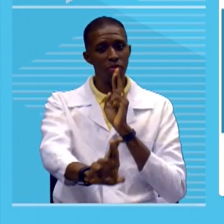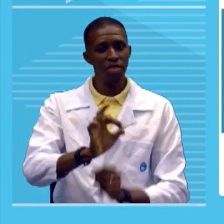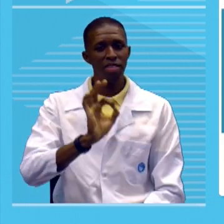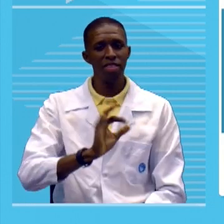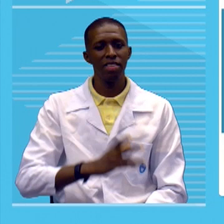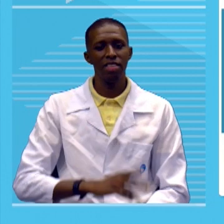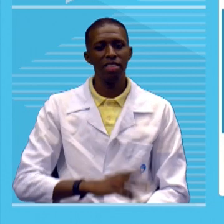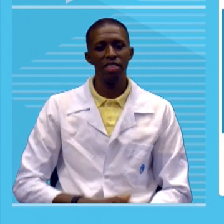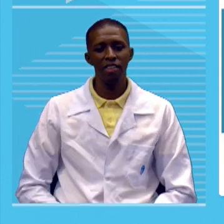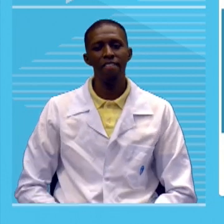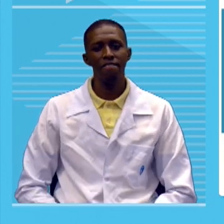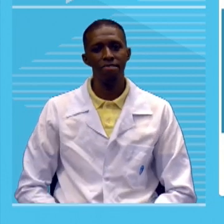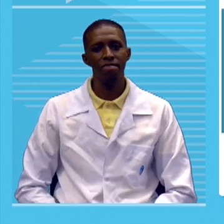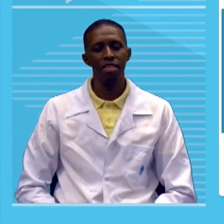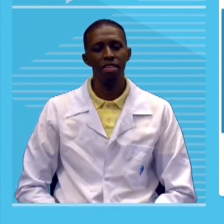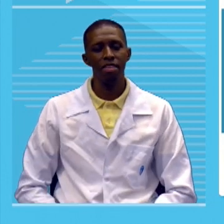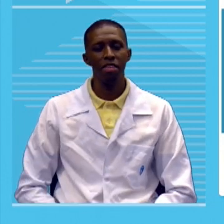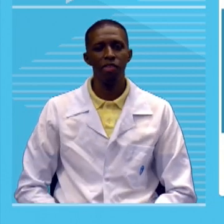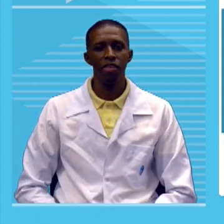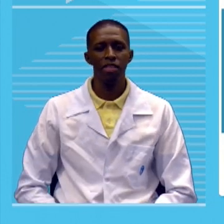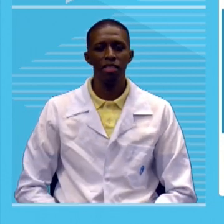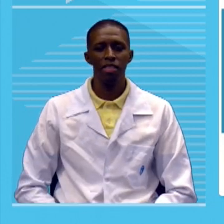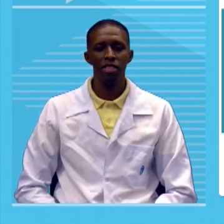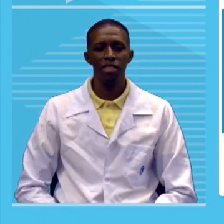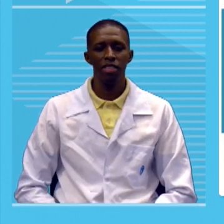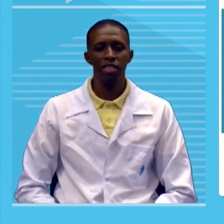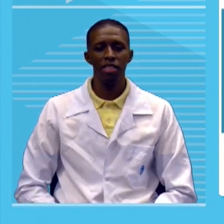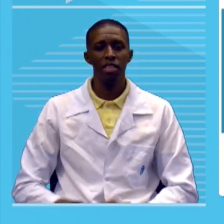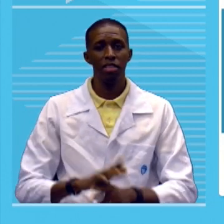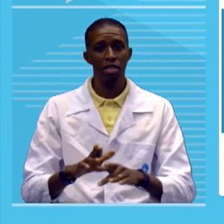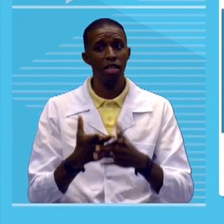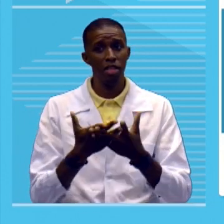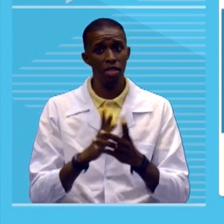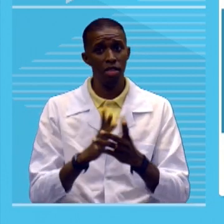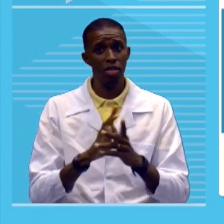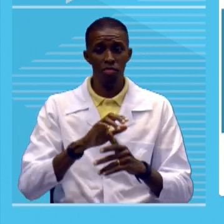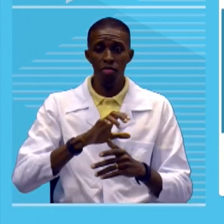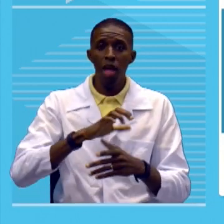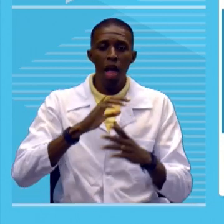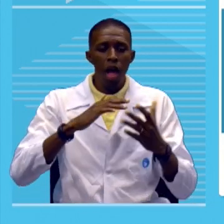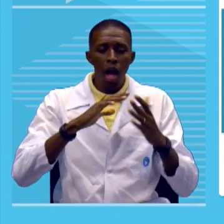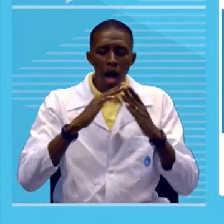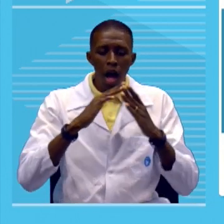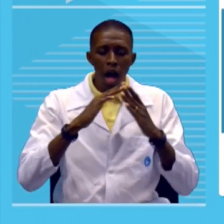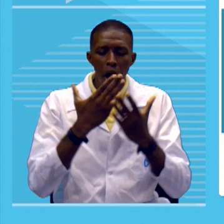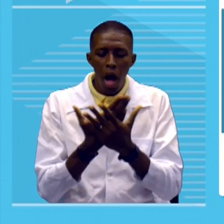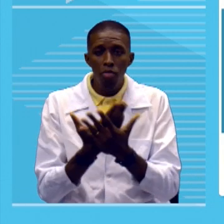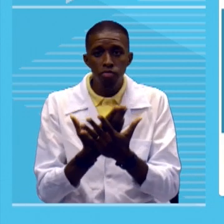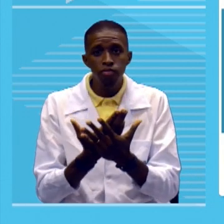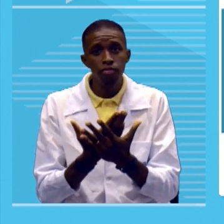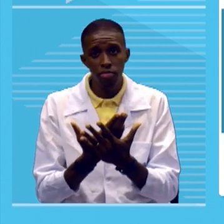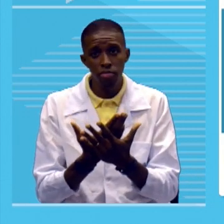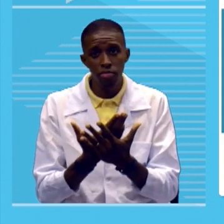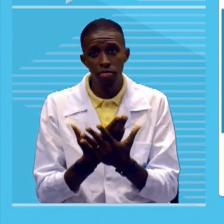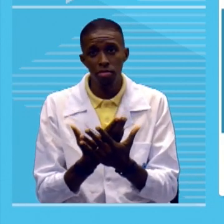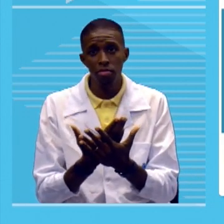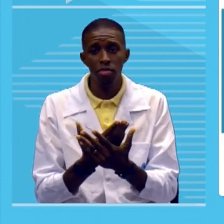da EJA, sétima etapa, Ensino Médio, Canal Educação, eu quero que